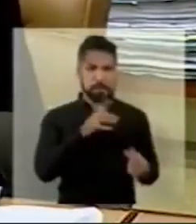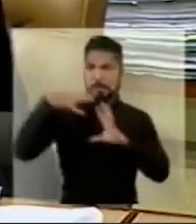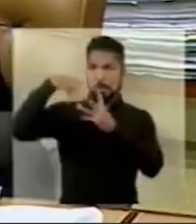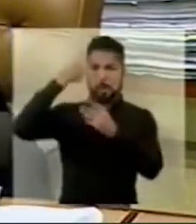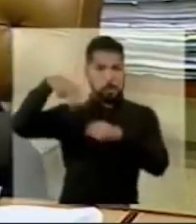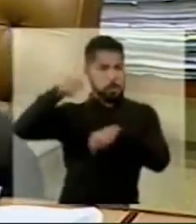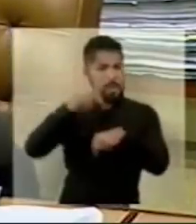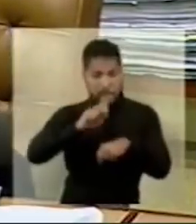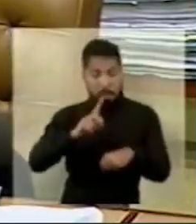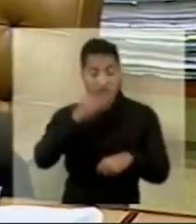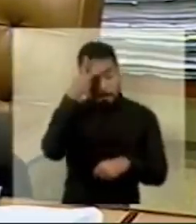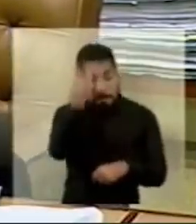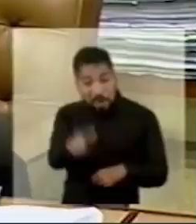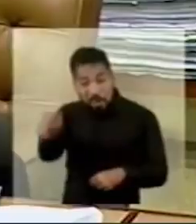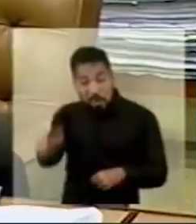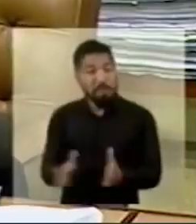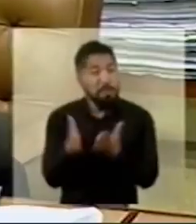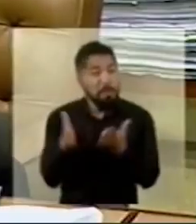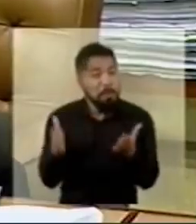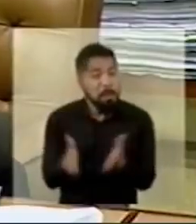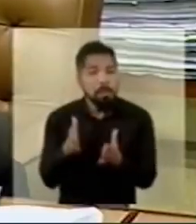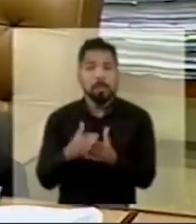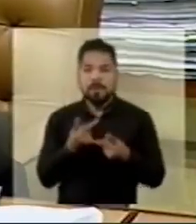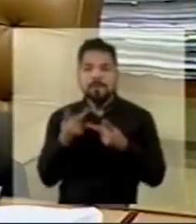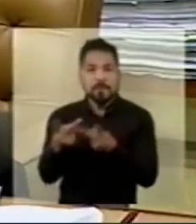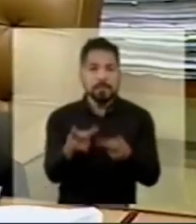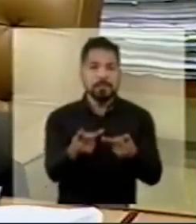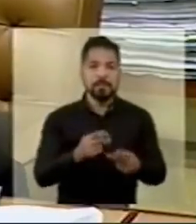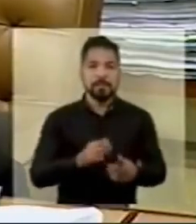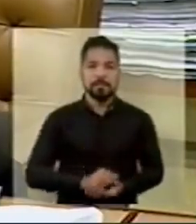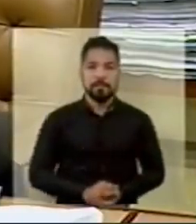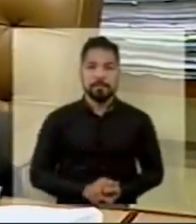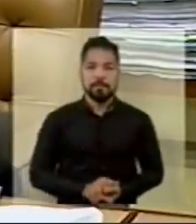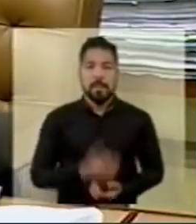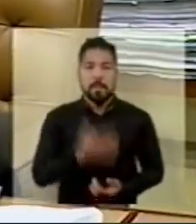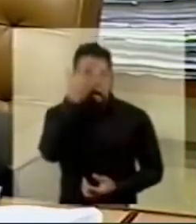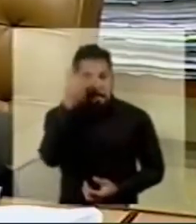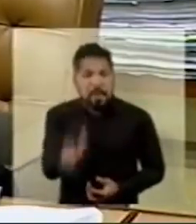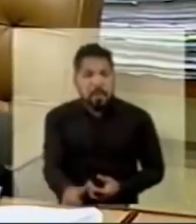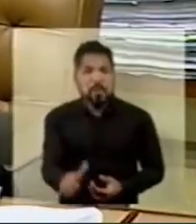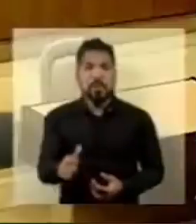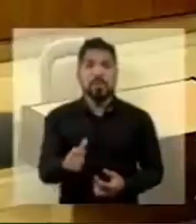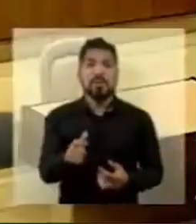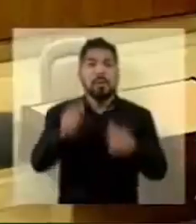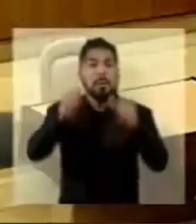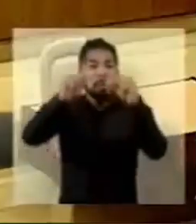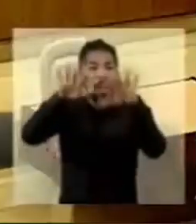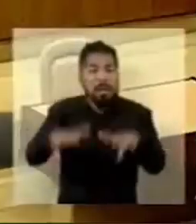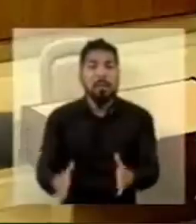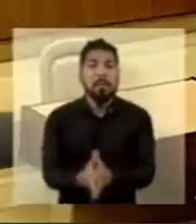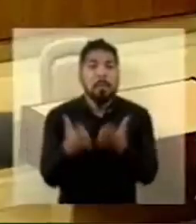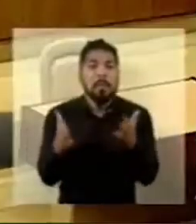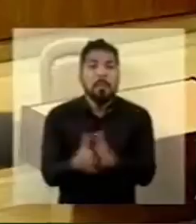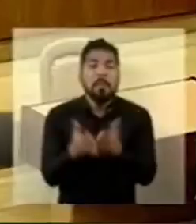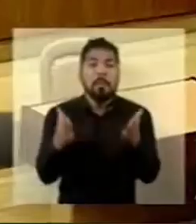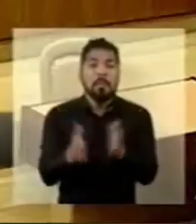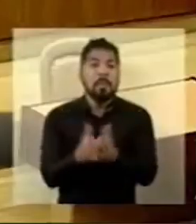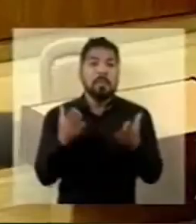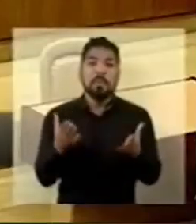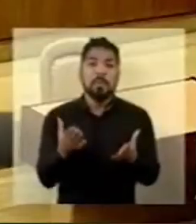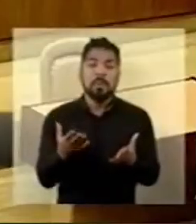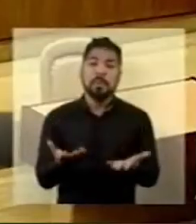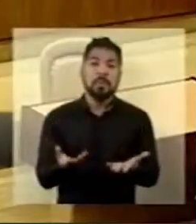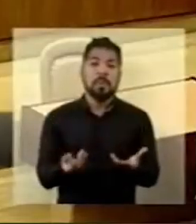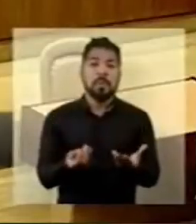internacionais. Não, eram réus pobres, aqueles que nós visitávamos. Pessoas que ficaram pobres